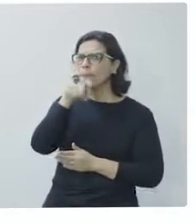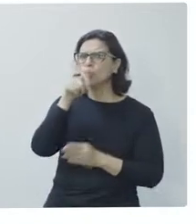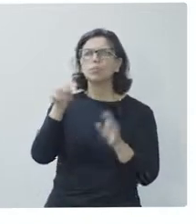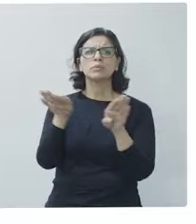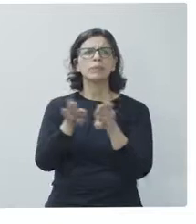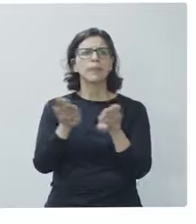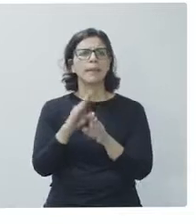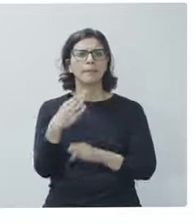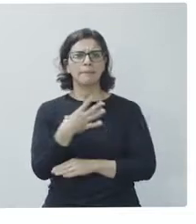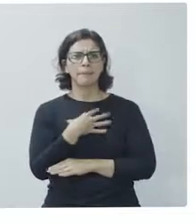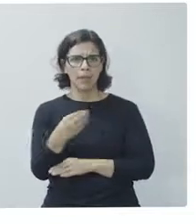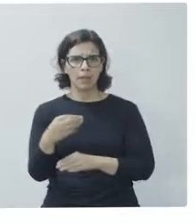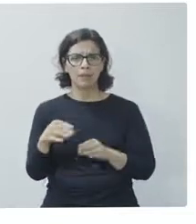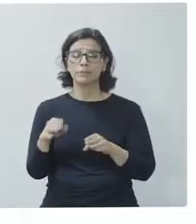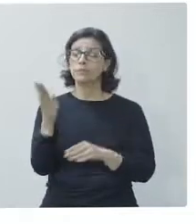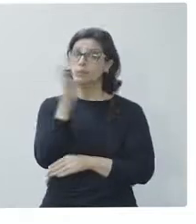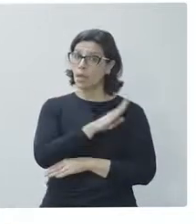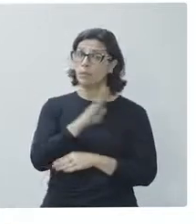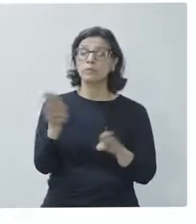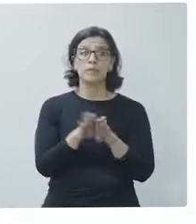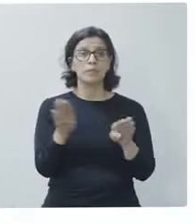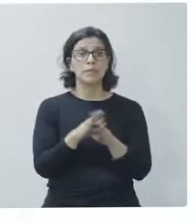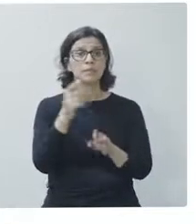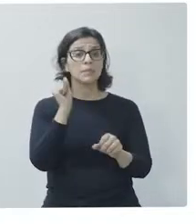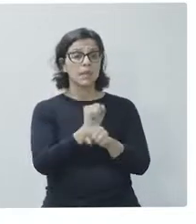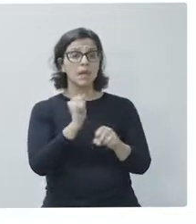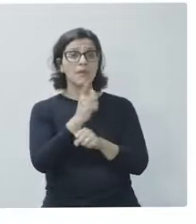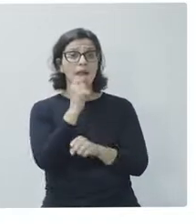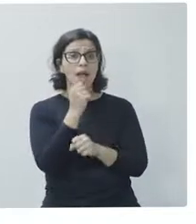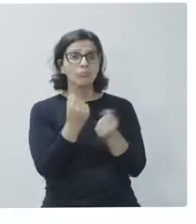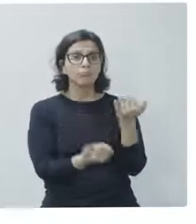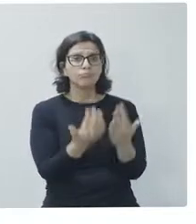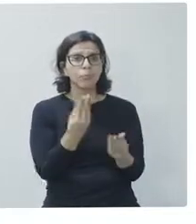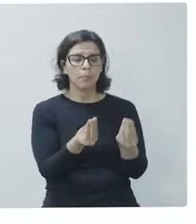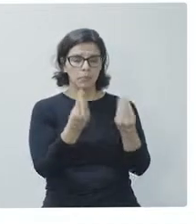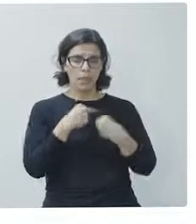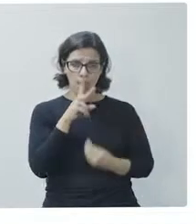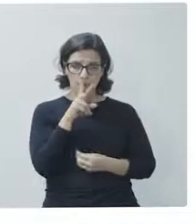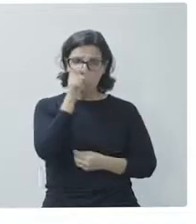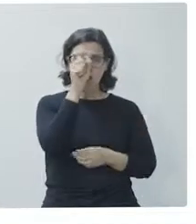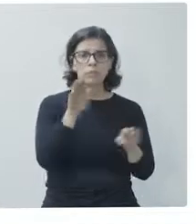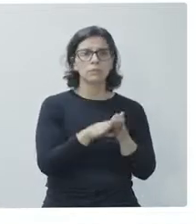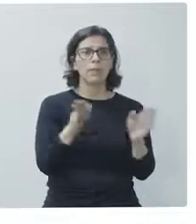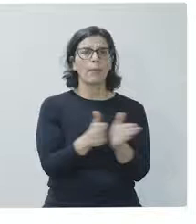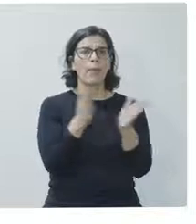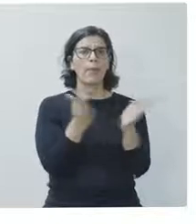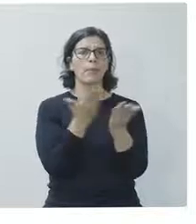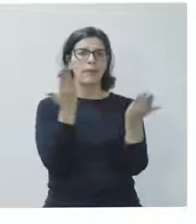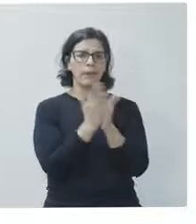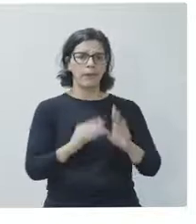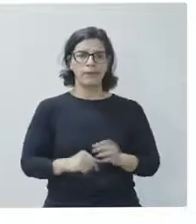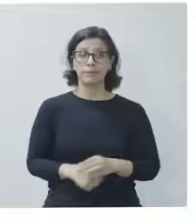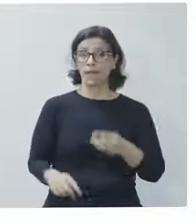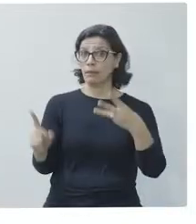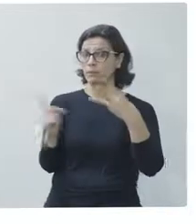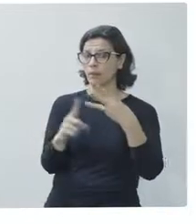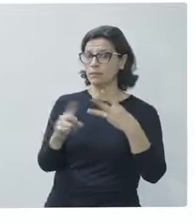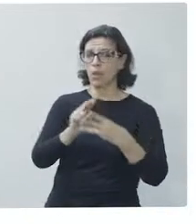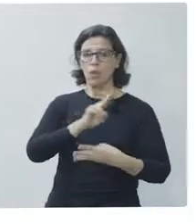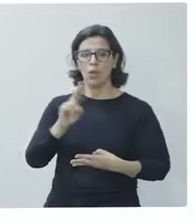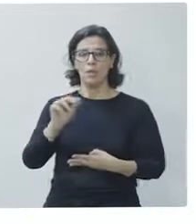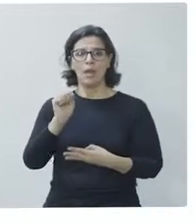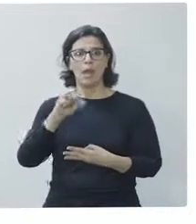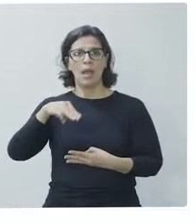bruxo malvado. Ela esperava que a fonte a aliviasse de sua fraqueza e pobreza. A